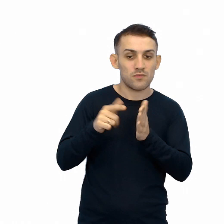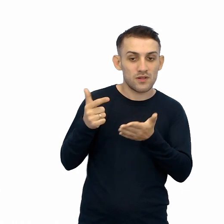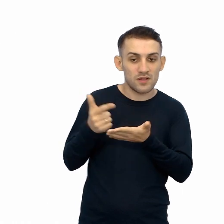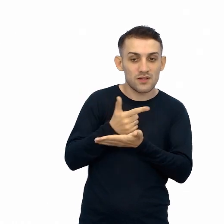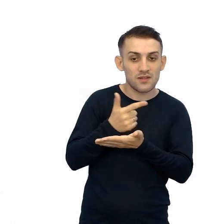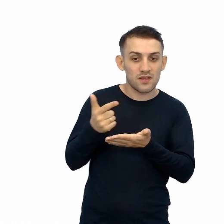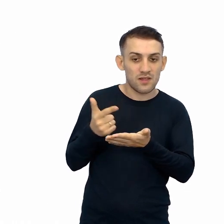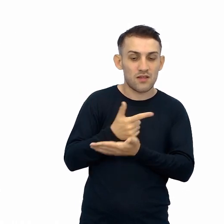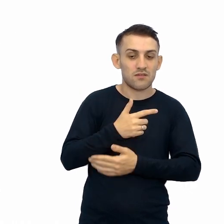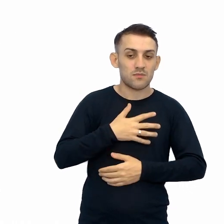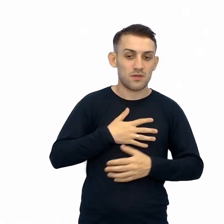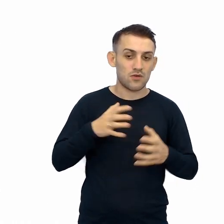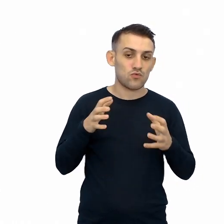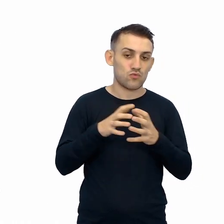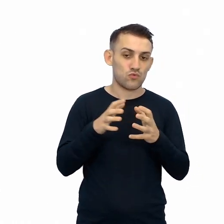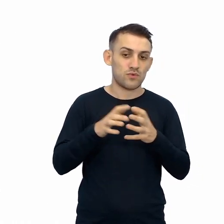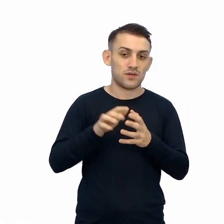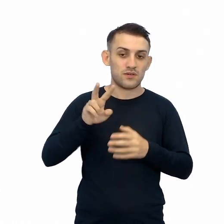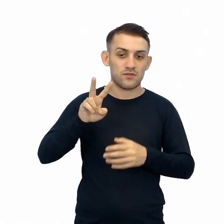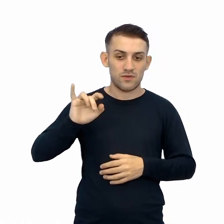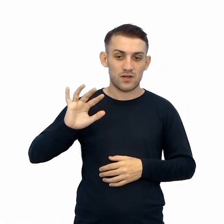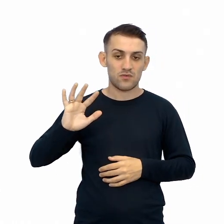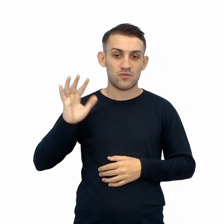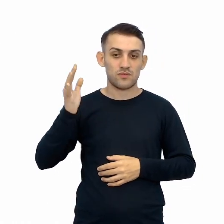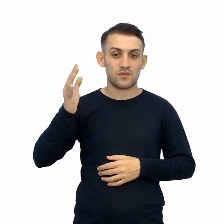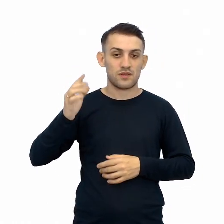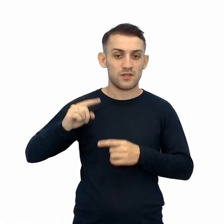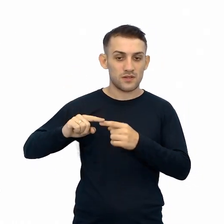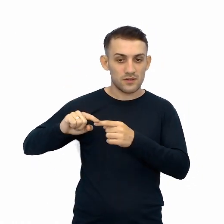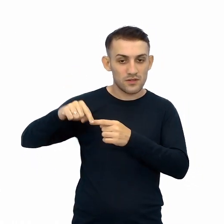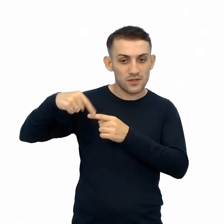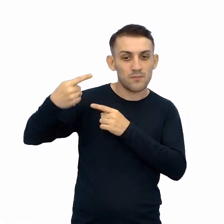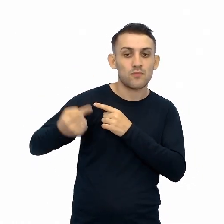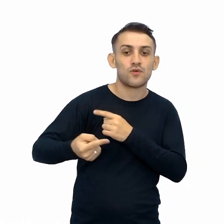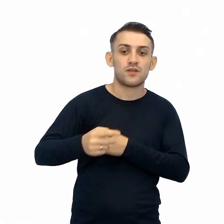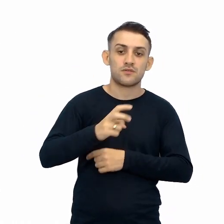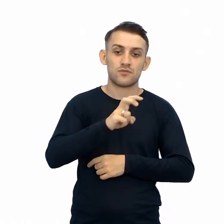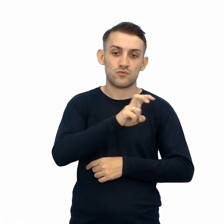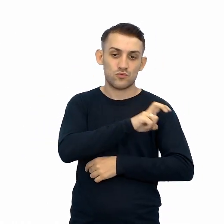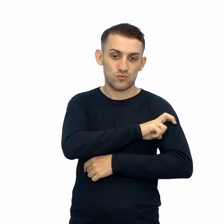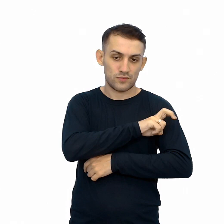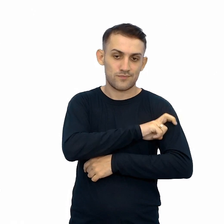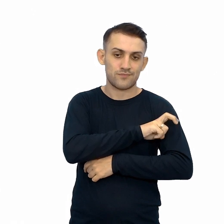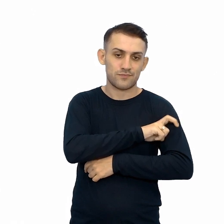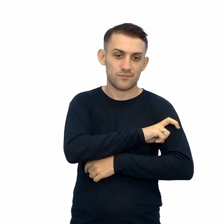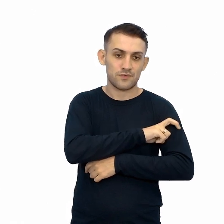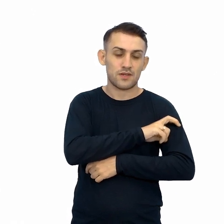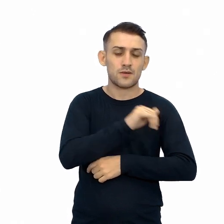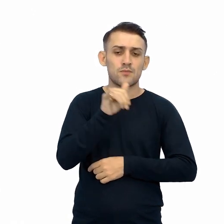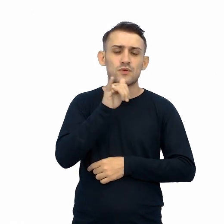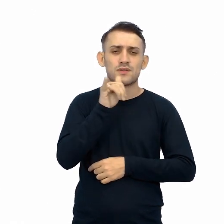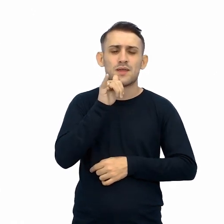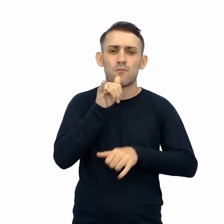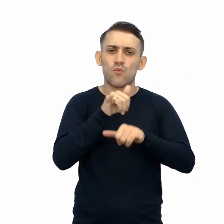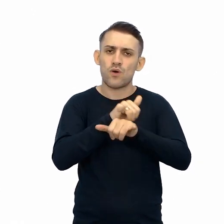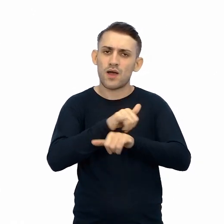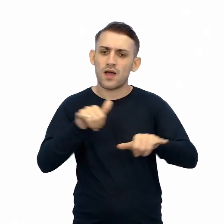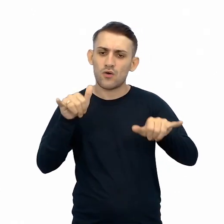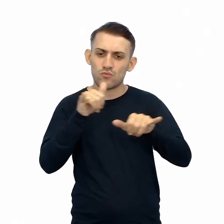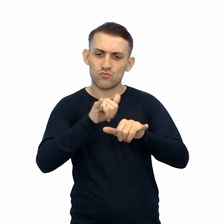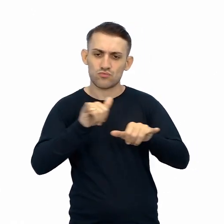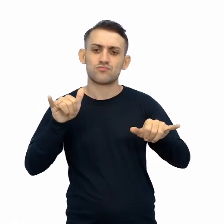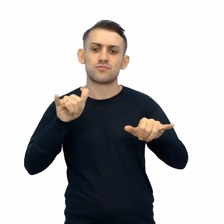turma, como vai acontecer na sequência didática do quinto ano. No caso da notícia,